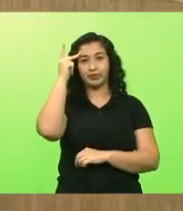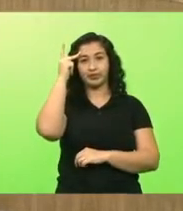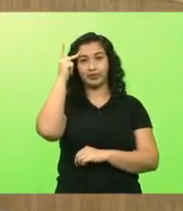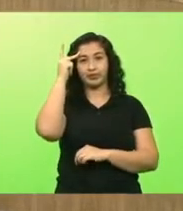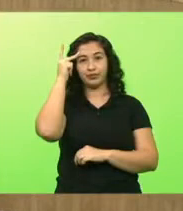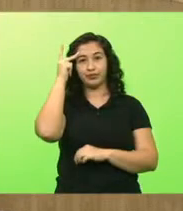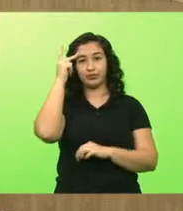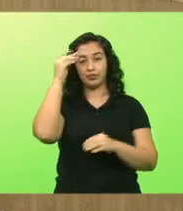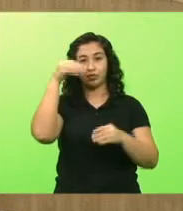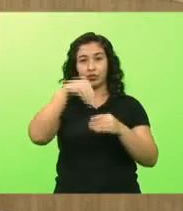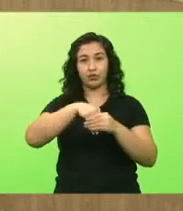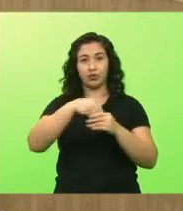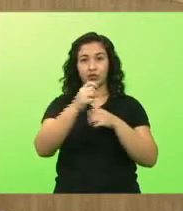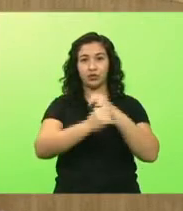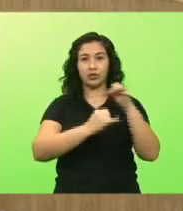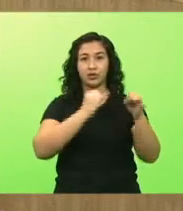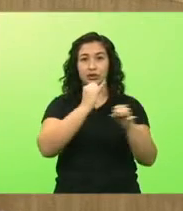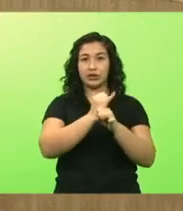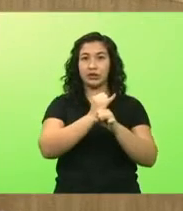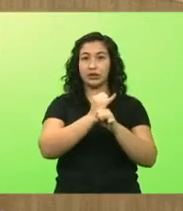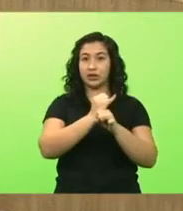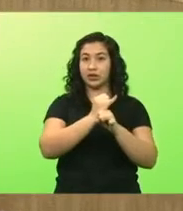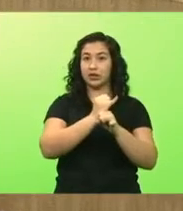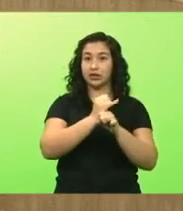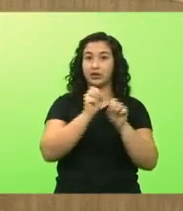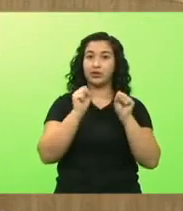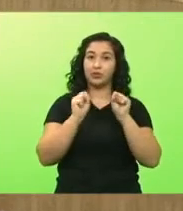votando de forma virtual possam fazer a discussão da matéria.